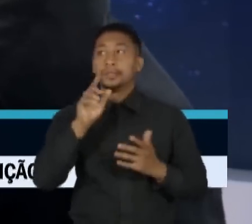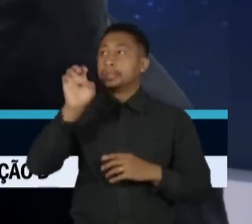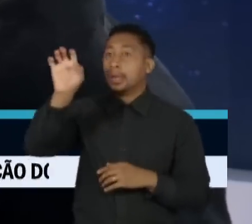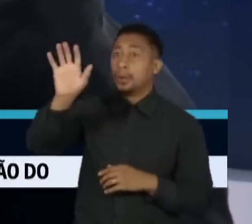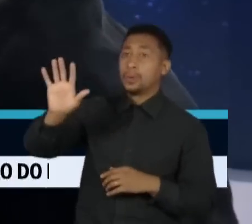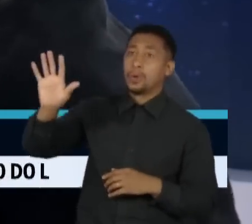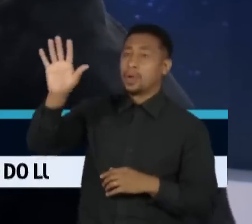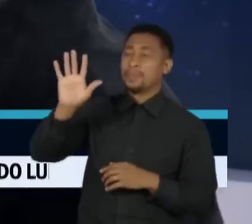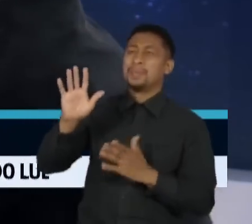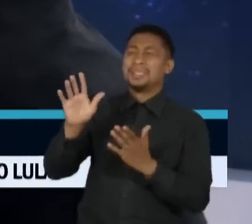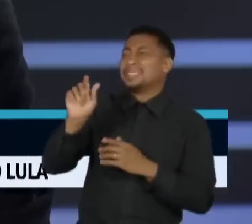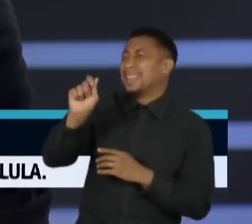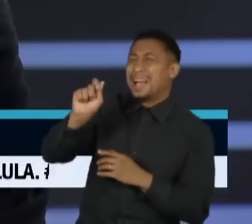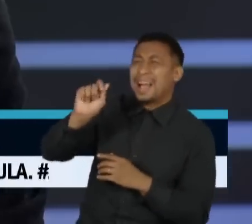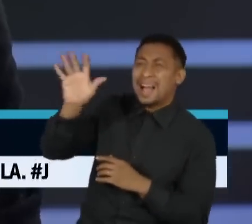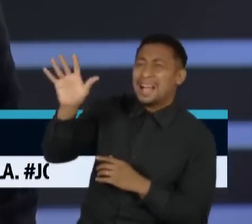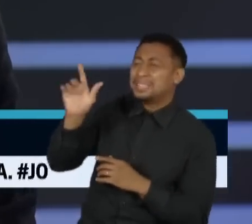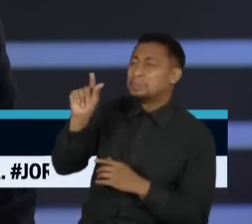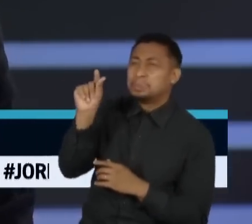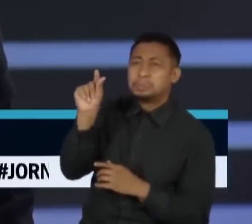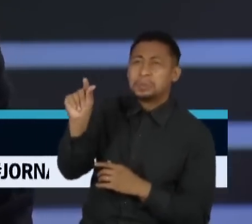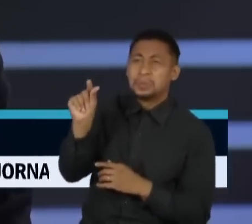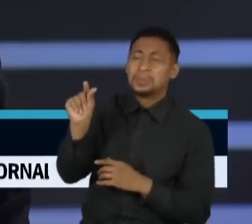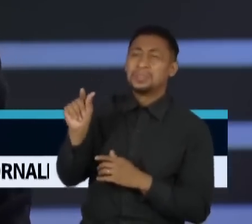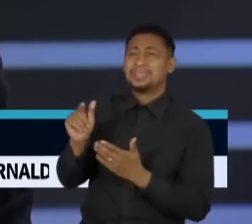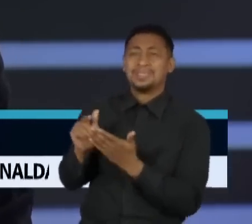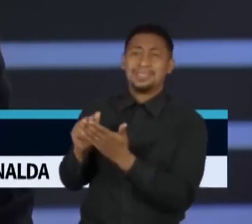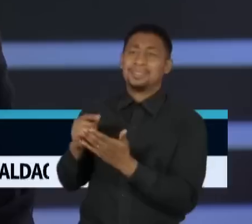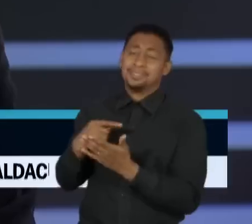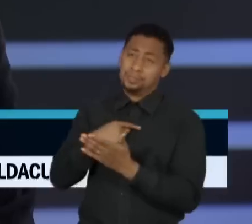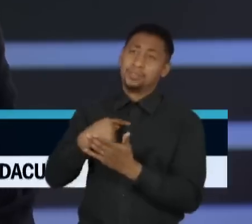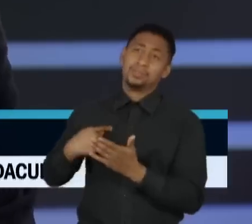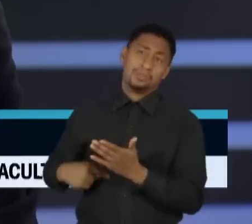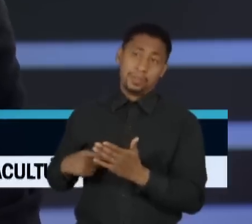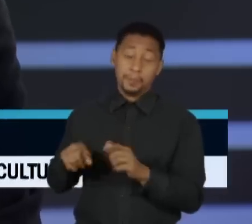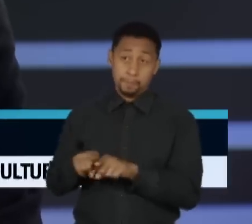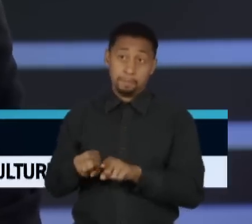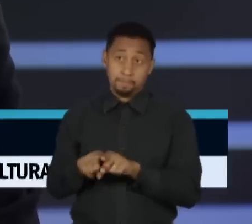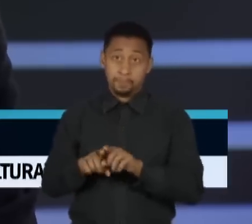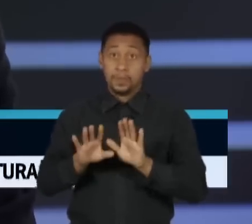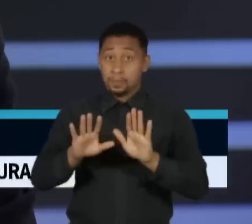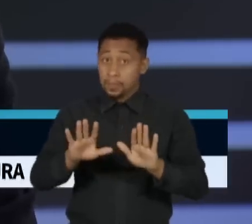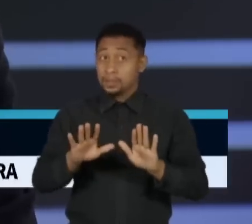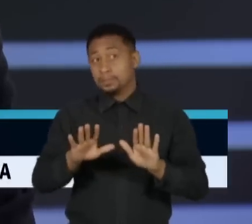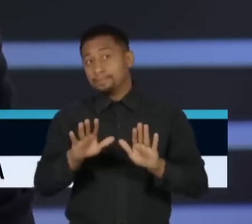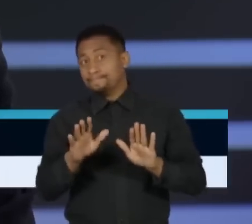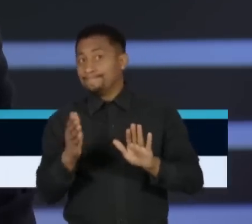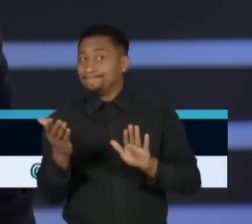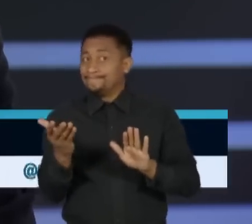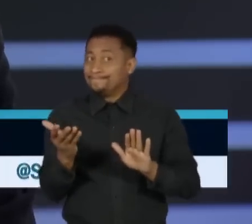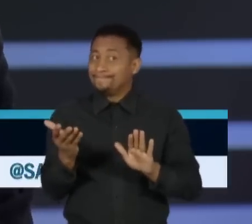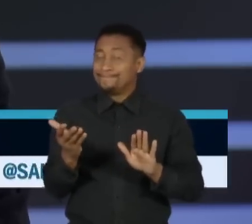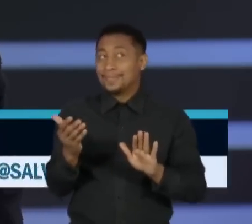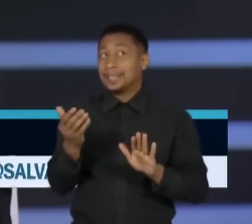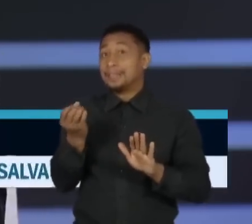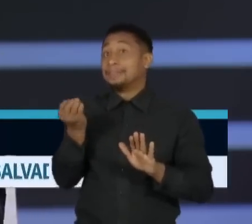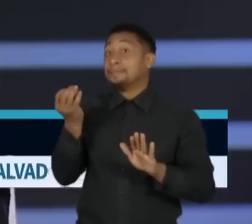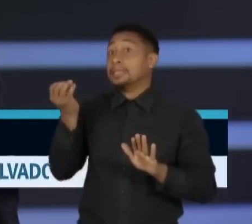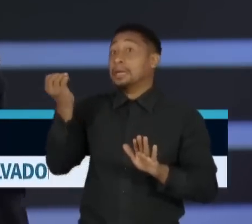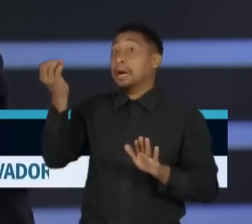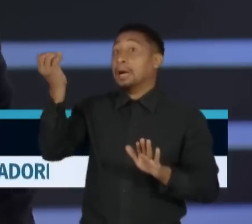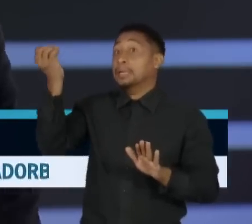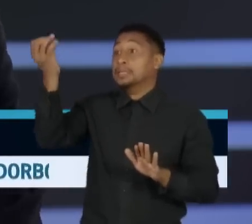mas muito pouco na Ásia e na China. Então, mas ele, de qualquer maneira, tem importância. Agora, eu não acho que essa viagem vai dar